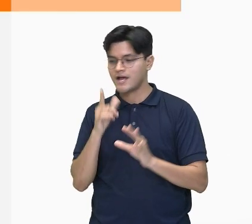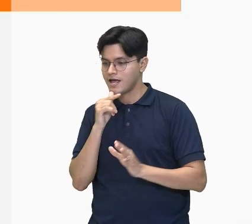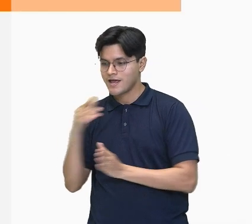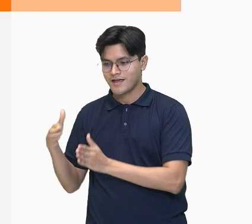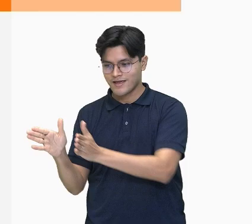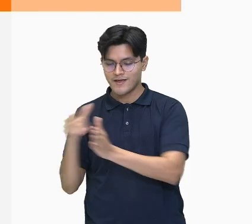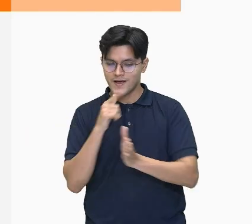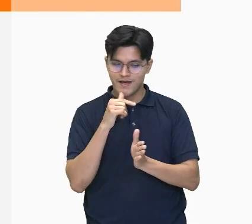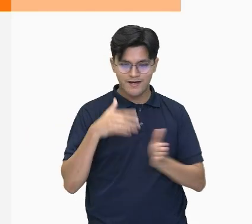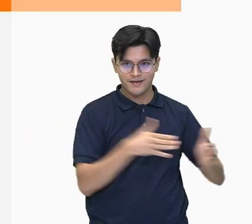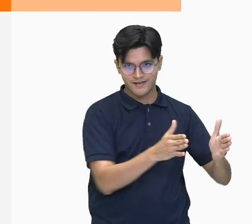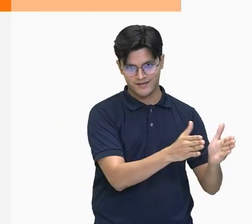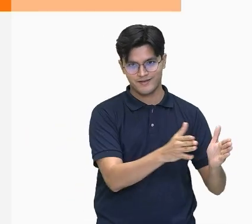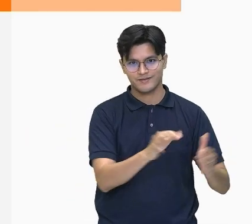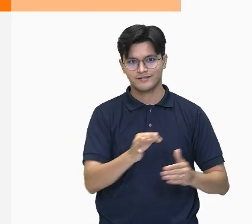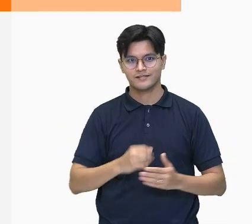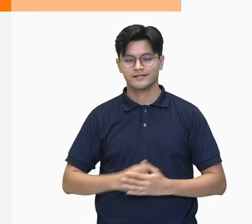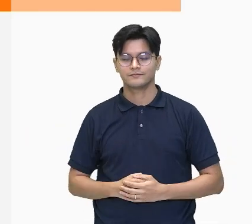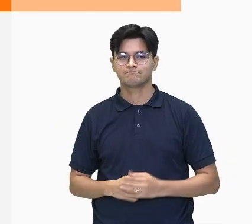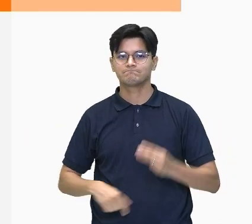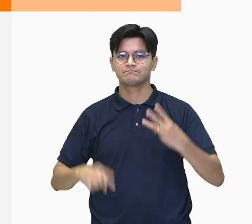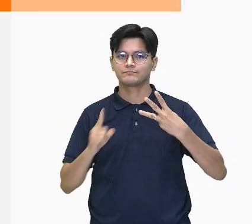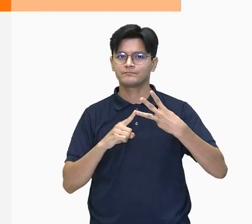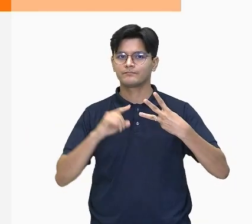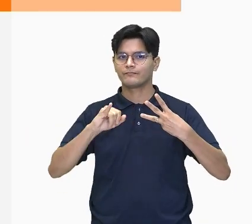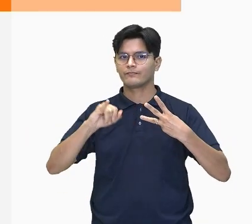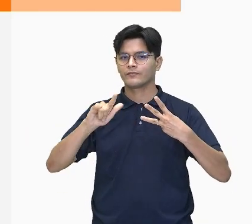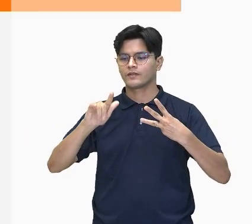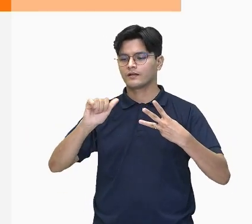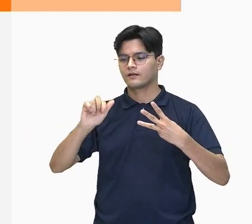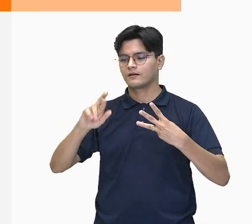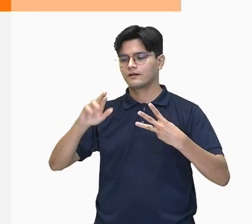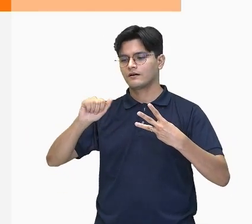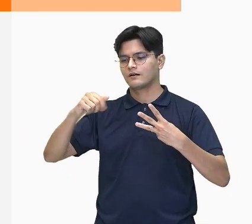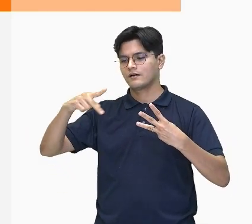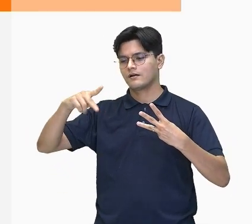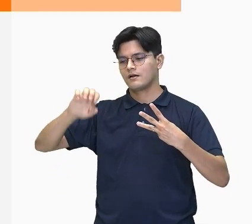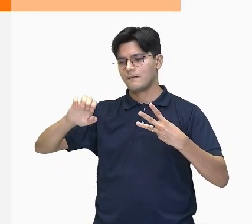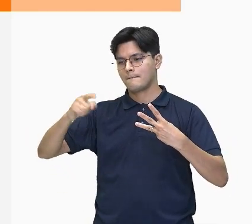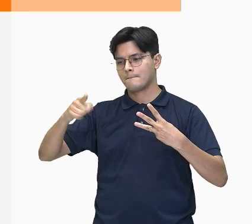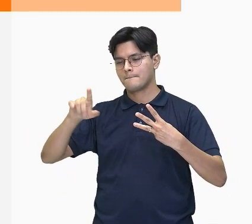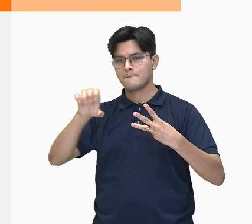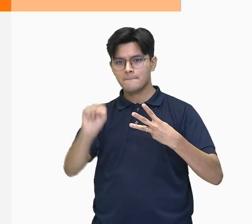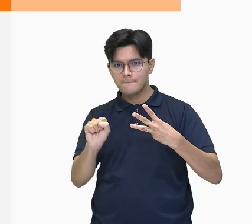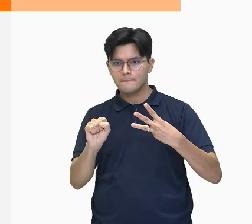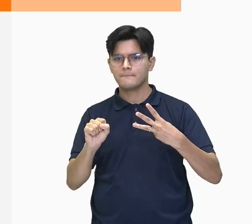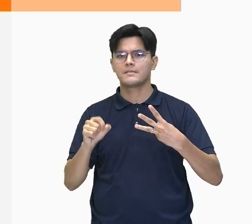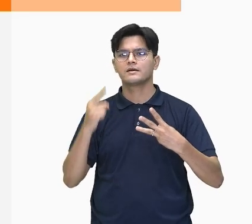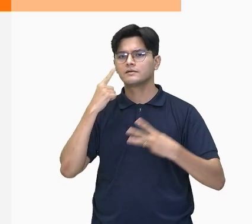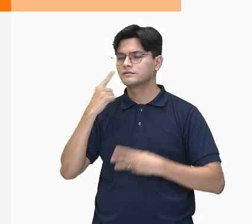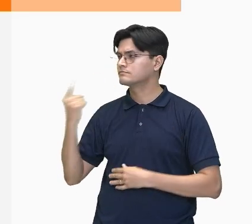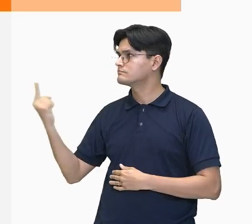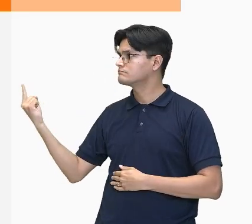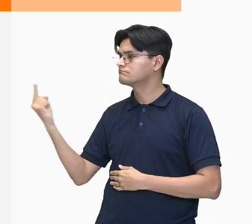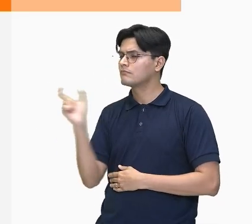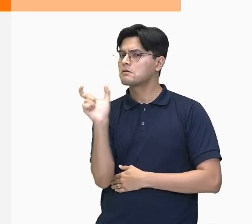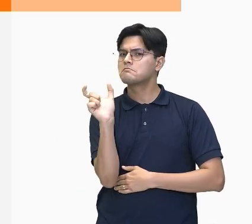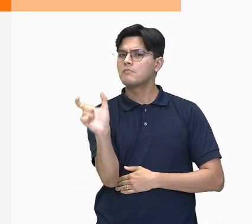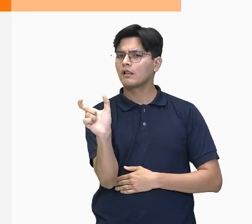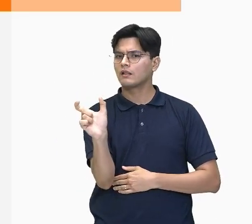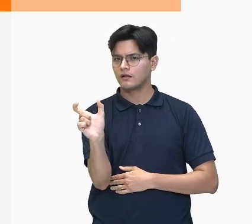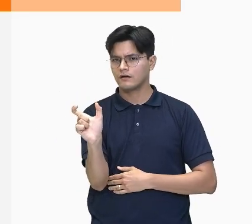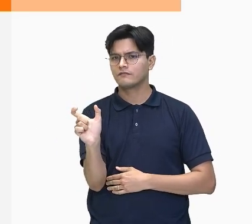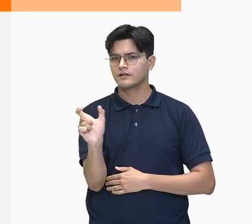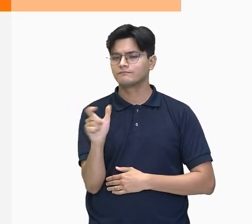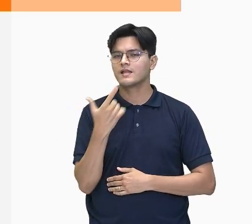nossa Amazônia, e esse termo, eles, na língua indígena, ele quer dizer,